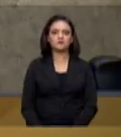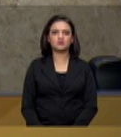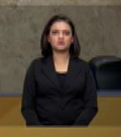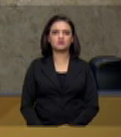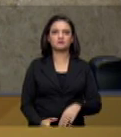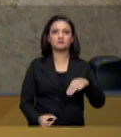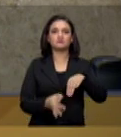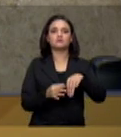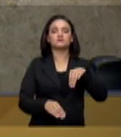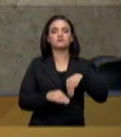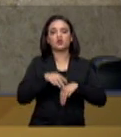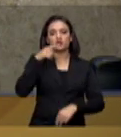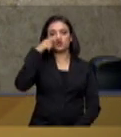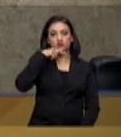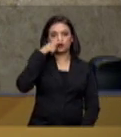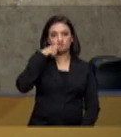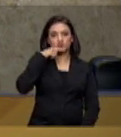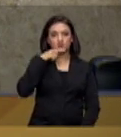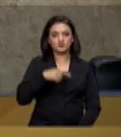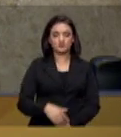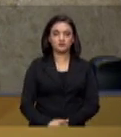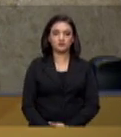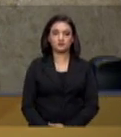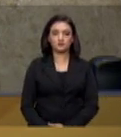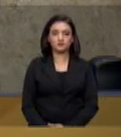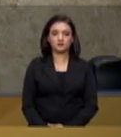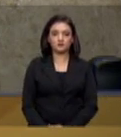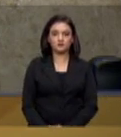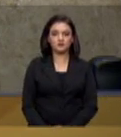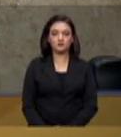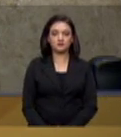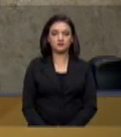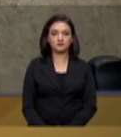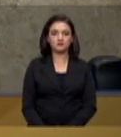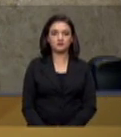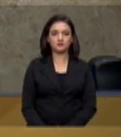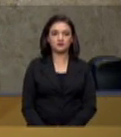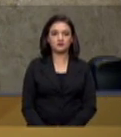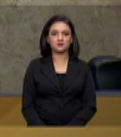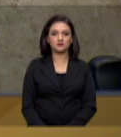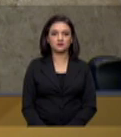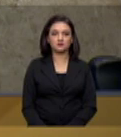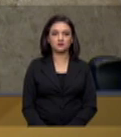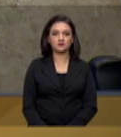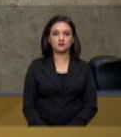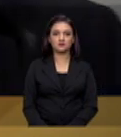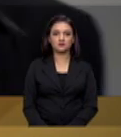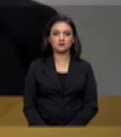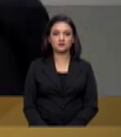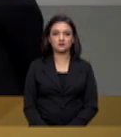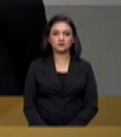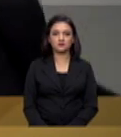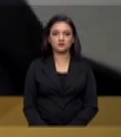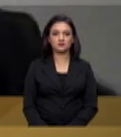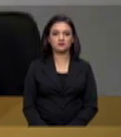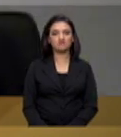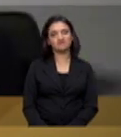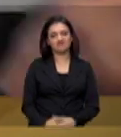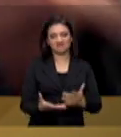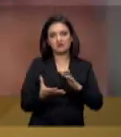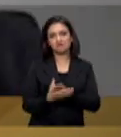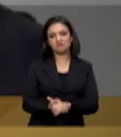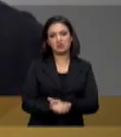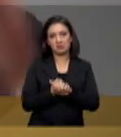Ministro Gilmar Mendes pede a palavra. Está com a palavra. Eu gostaria de cumprimentar o ministro Barroso por